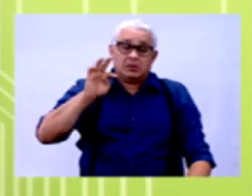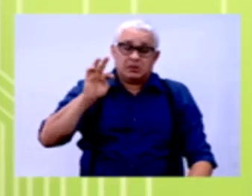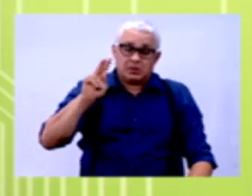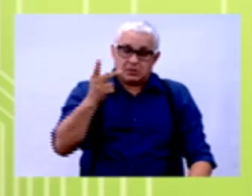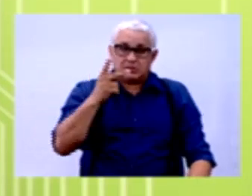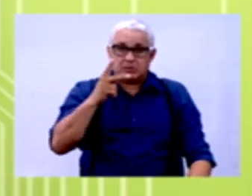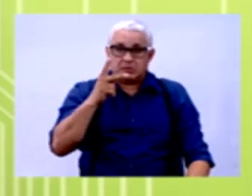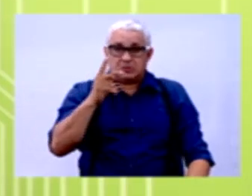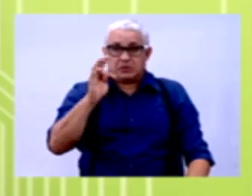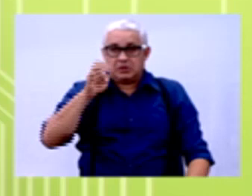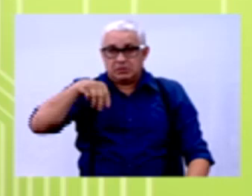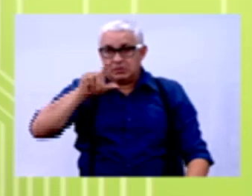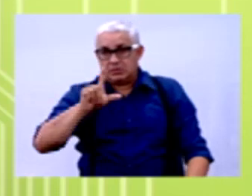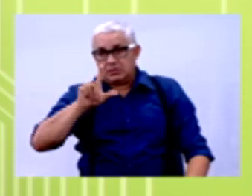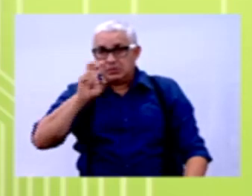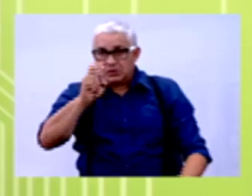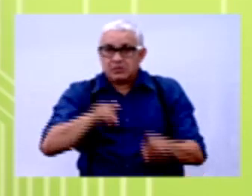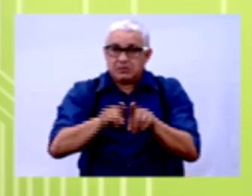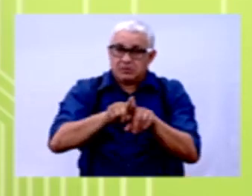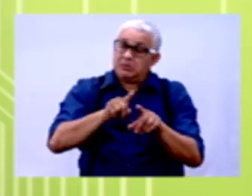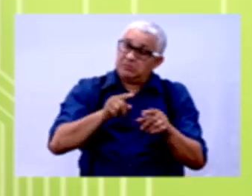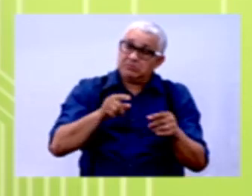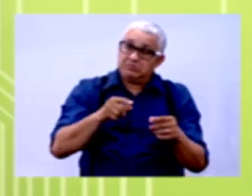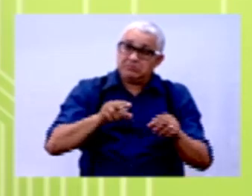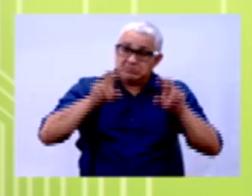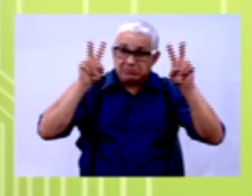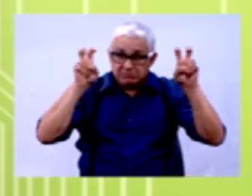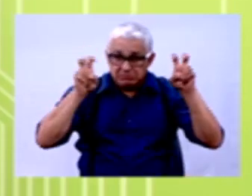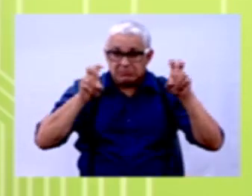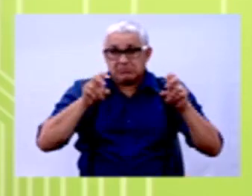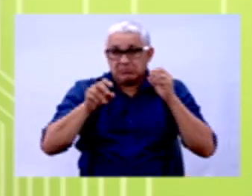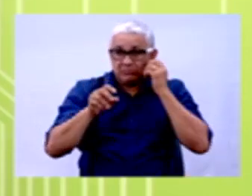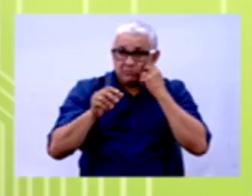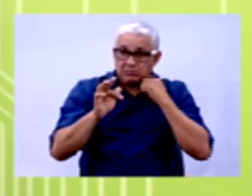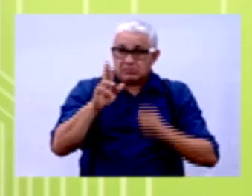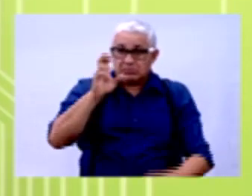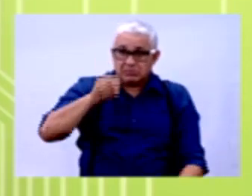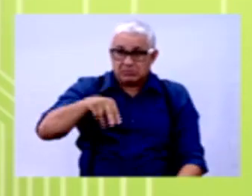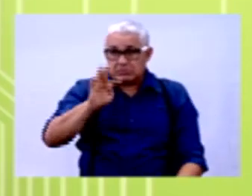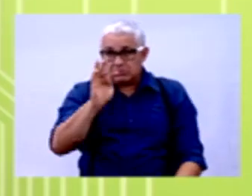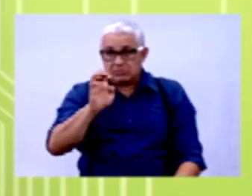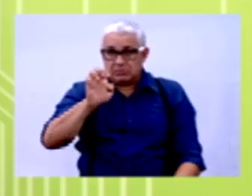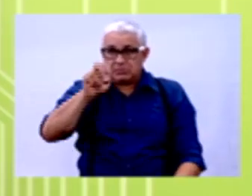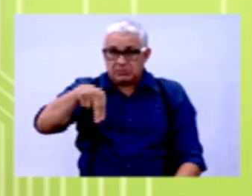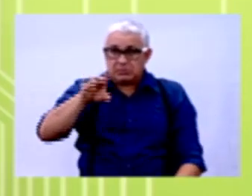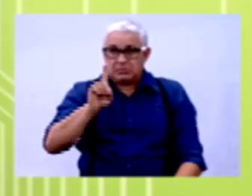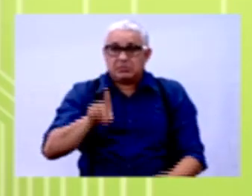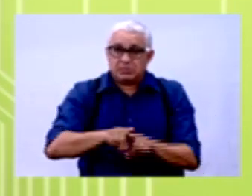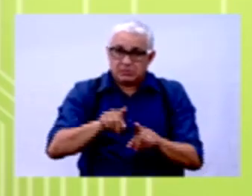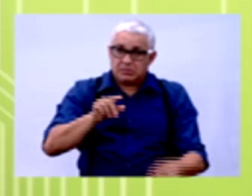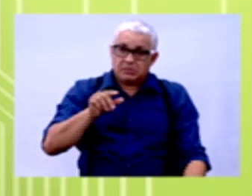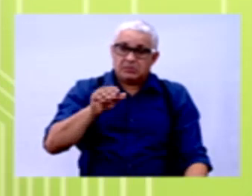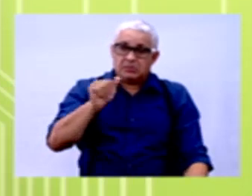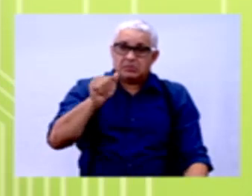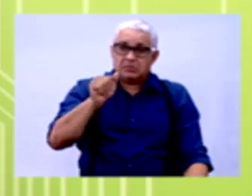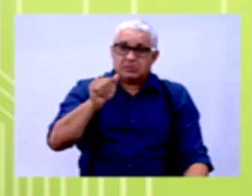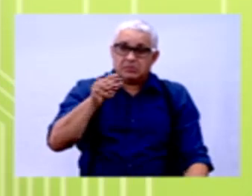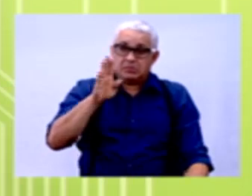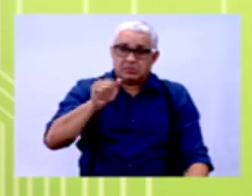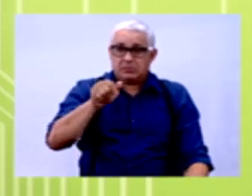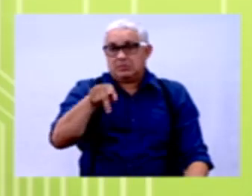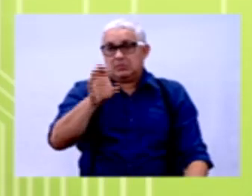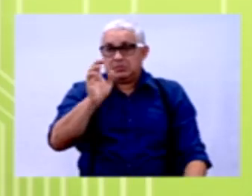entre back-end e front-end, certo? E para ajudar isso nós vamos falar alguns conceitos que o HTML5 pode